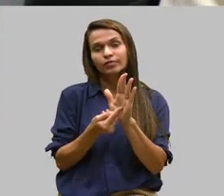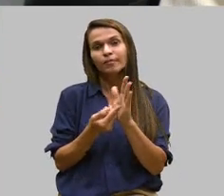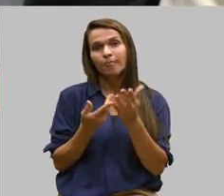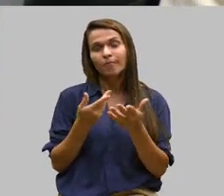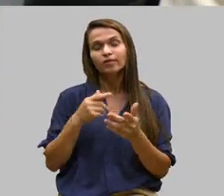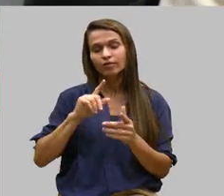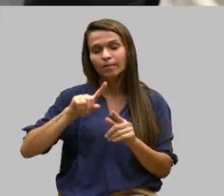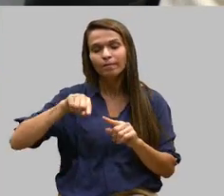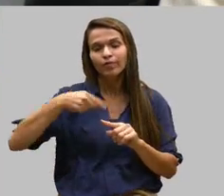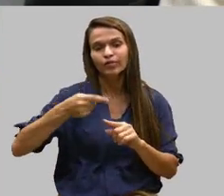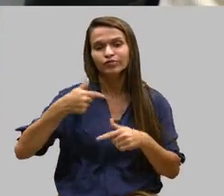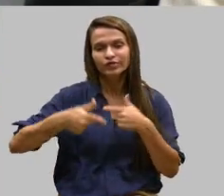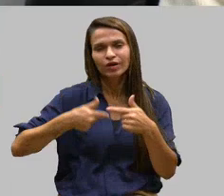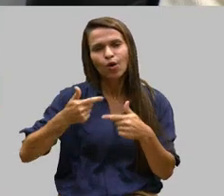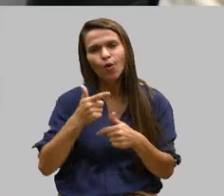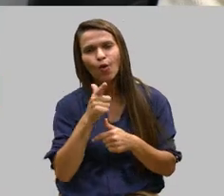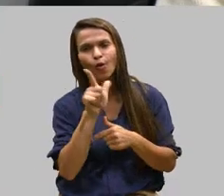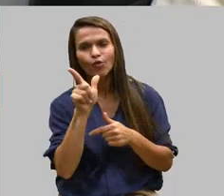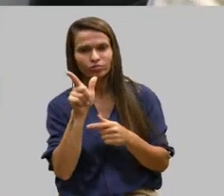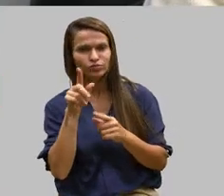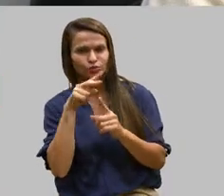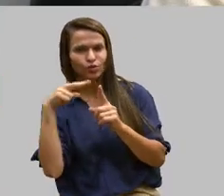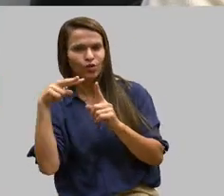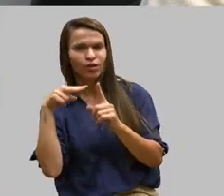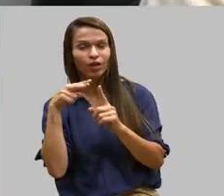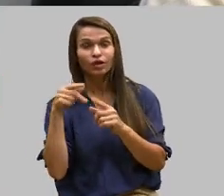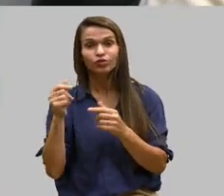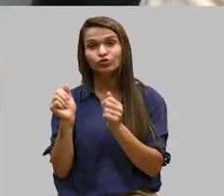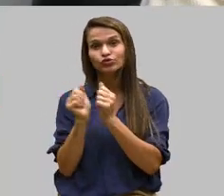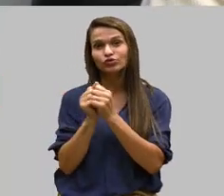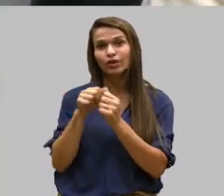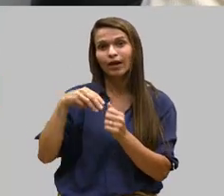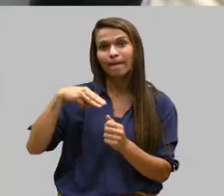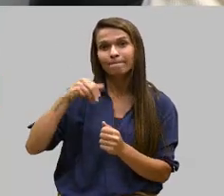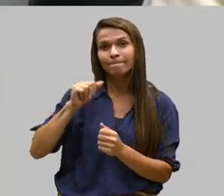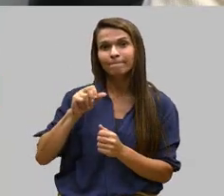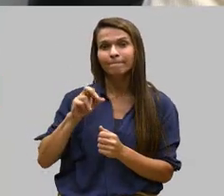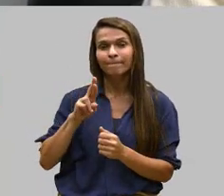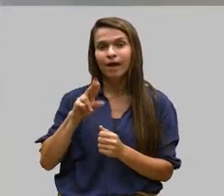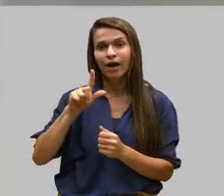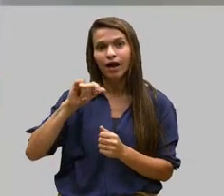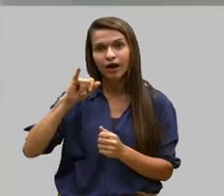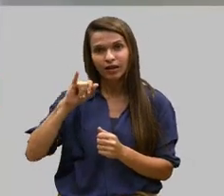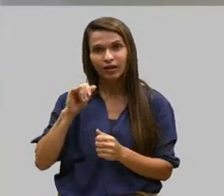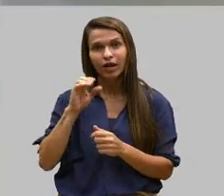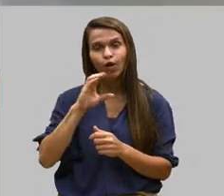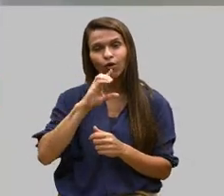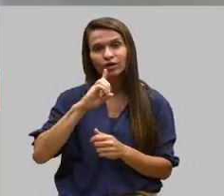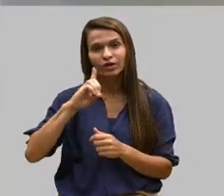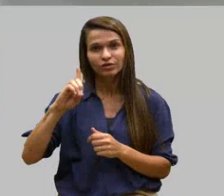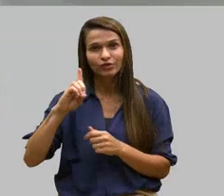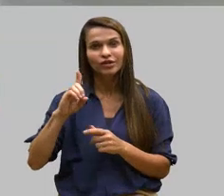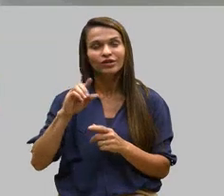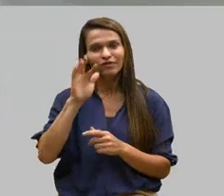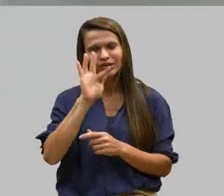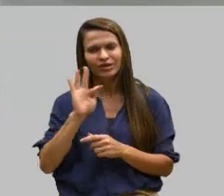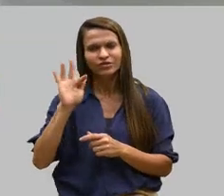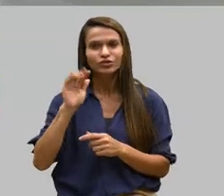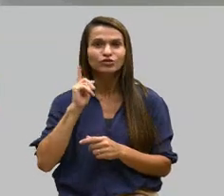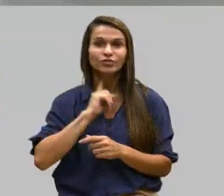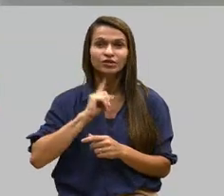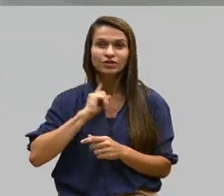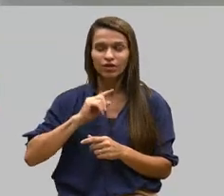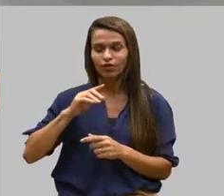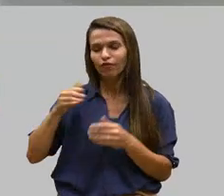trabalhar com outras percepções Estou aqui com a Marli a Marli a coordenadora da Federação do Estado de Minas Gerais na questão do emprego